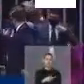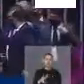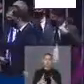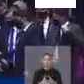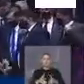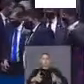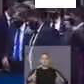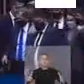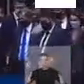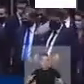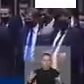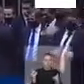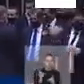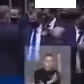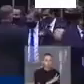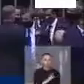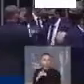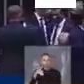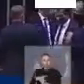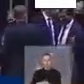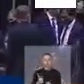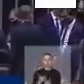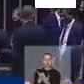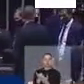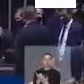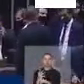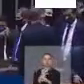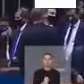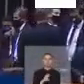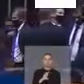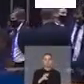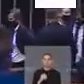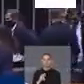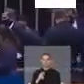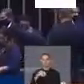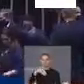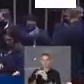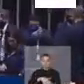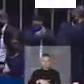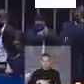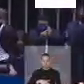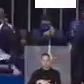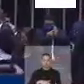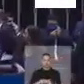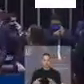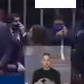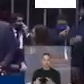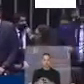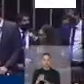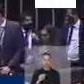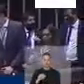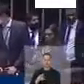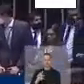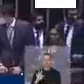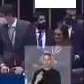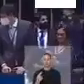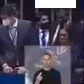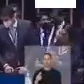mais que 257 deputados. Foram 505 deputados votando, lembrando que o bloco do deputado Arthur Lira